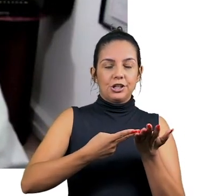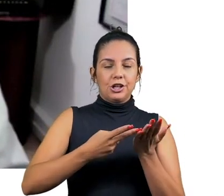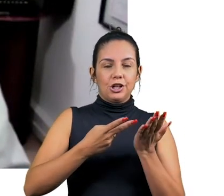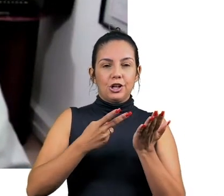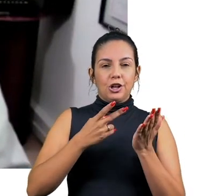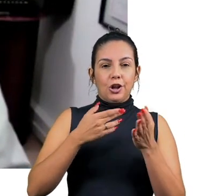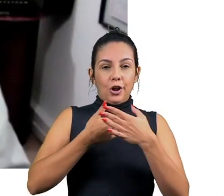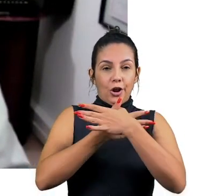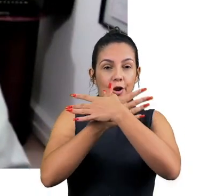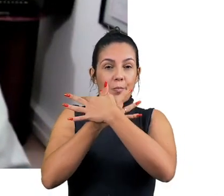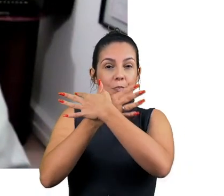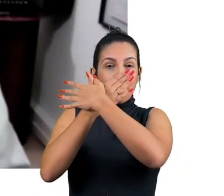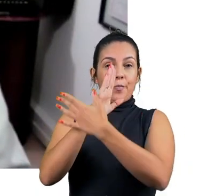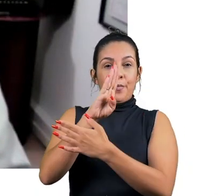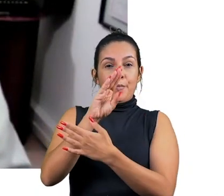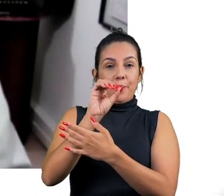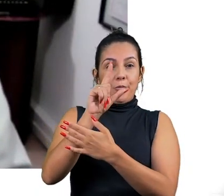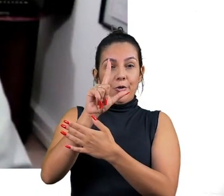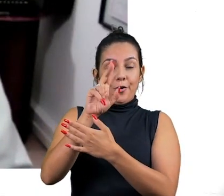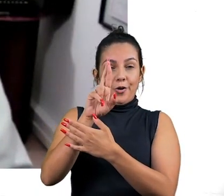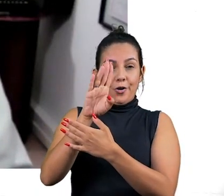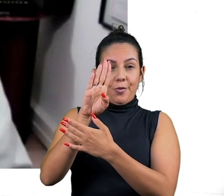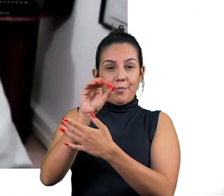que me foi sugerido pelo Agualusa,